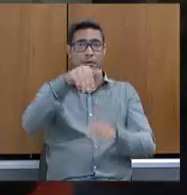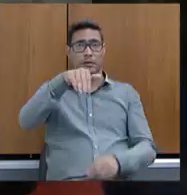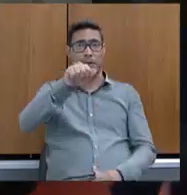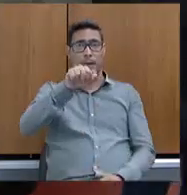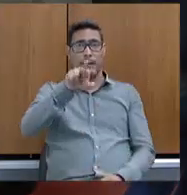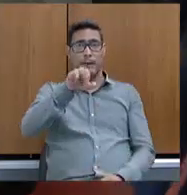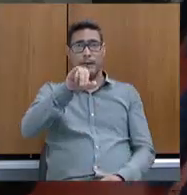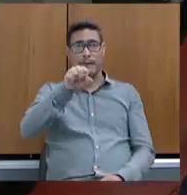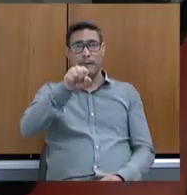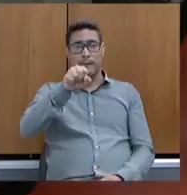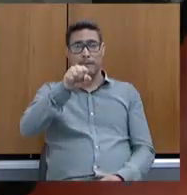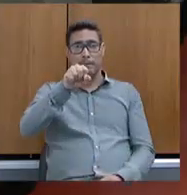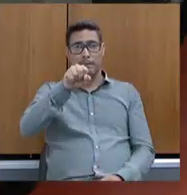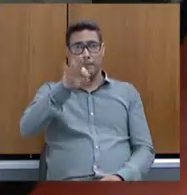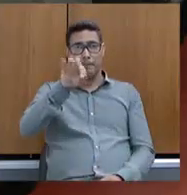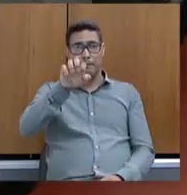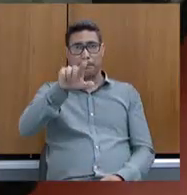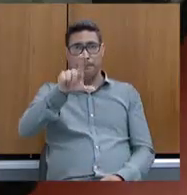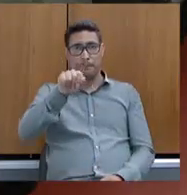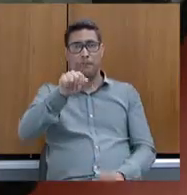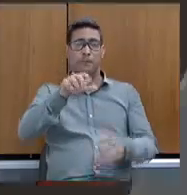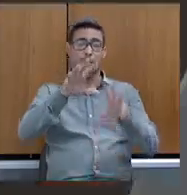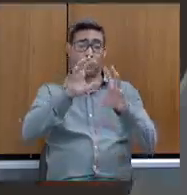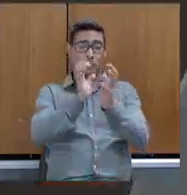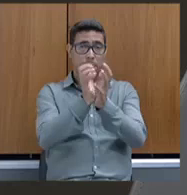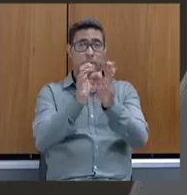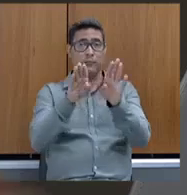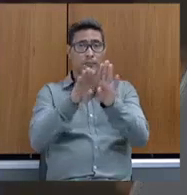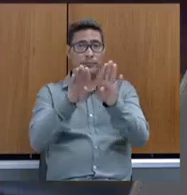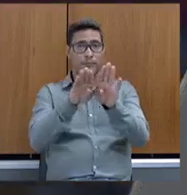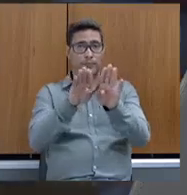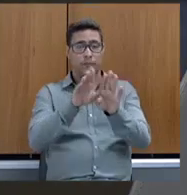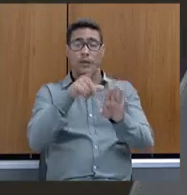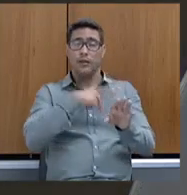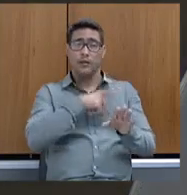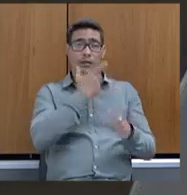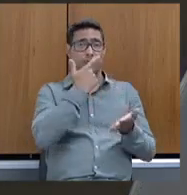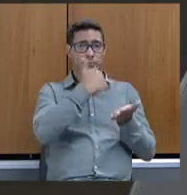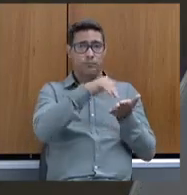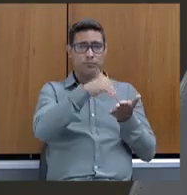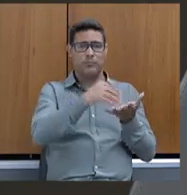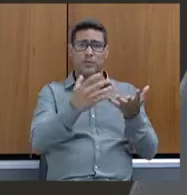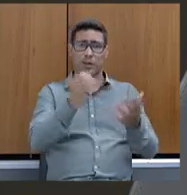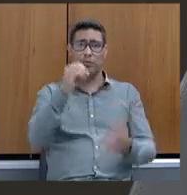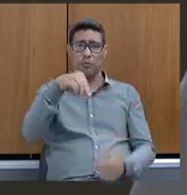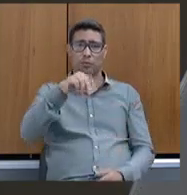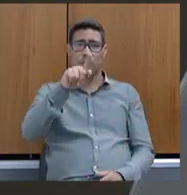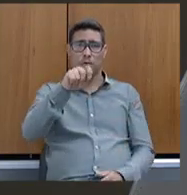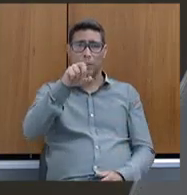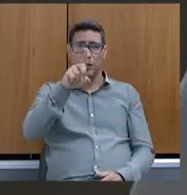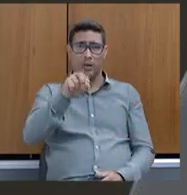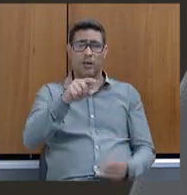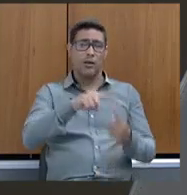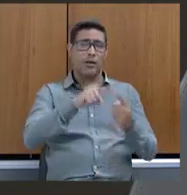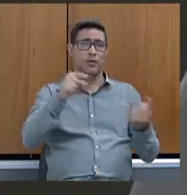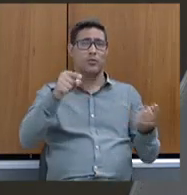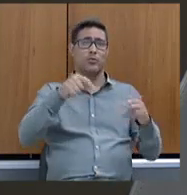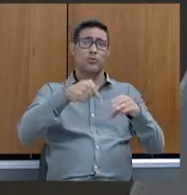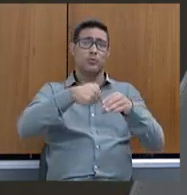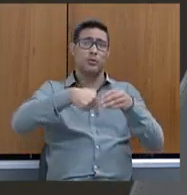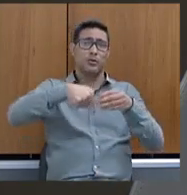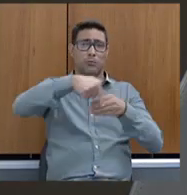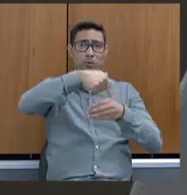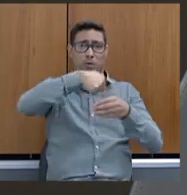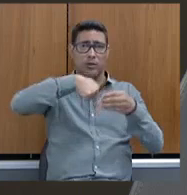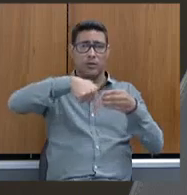juntas aí para criar um grupo de trabalho porque a gente quer Secretário é isso que você falou com gado as manifestações quilombolas dos povos e